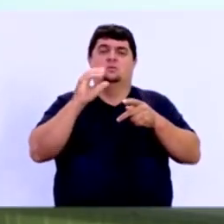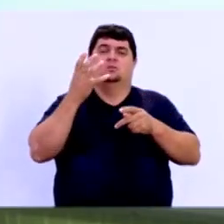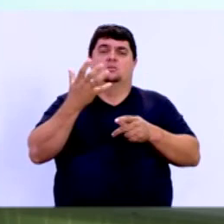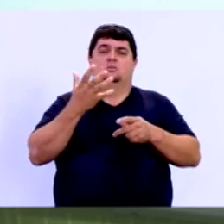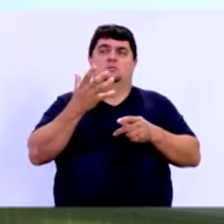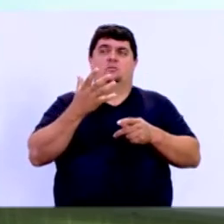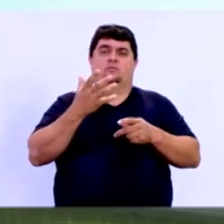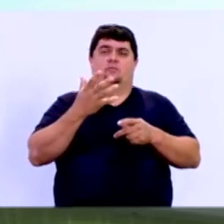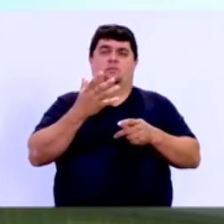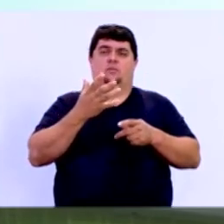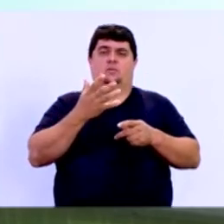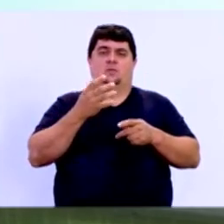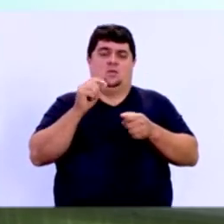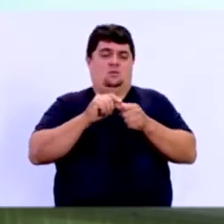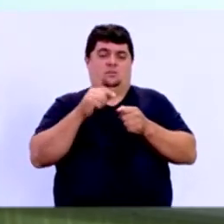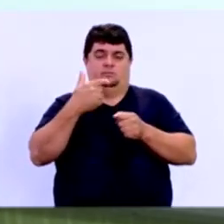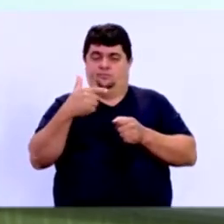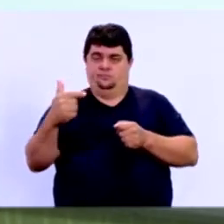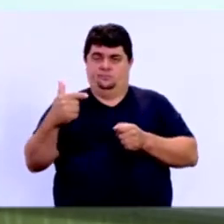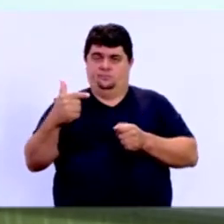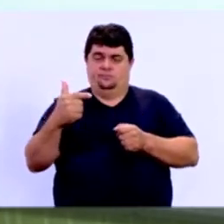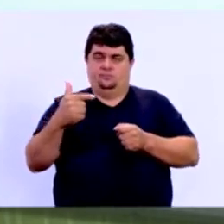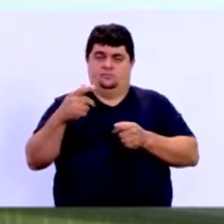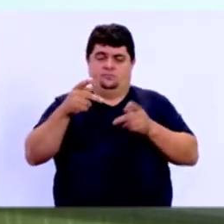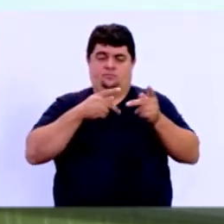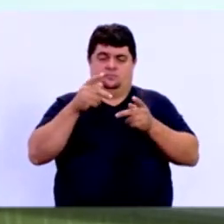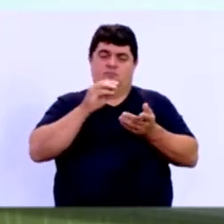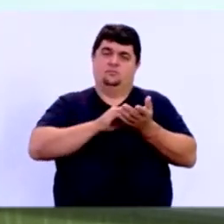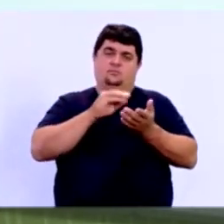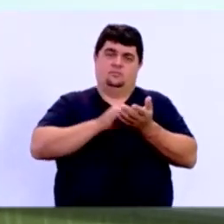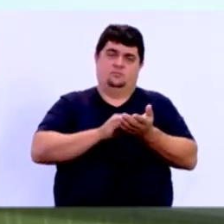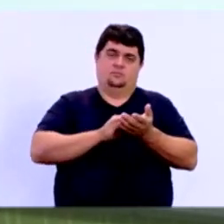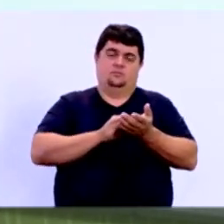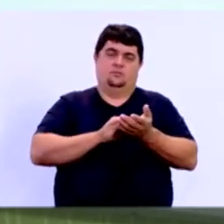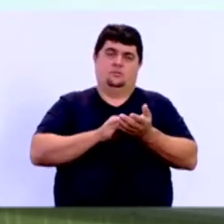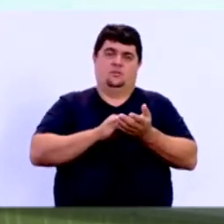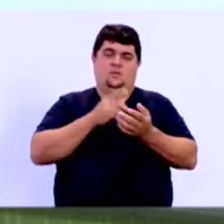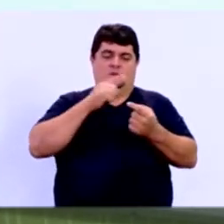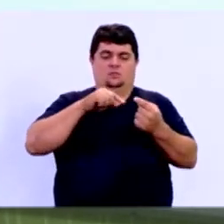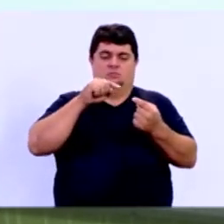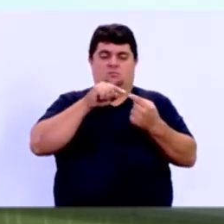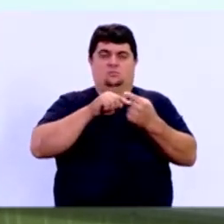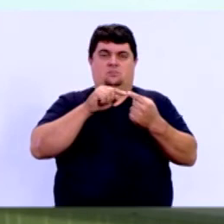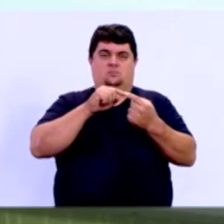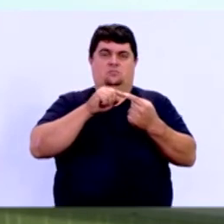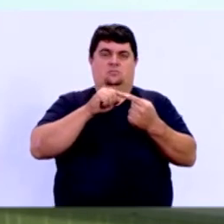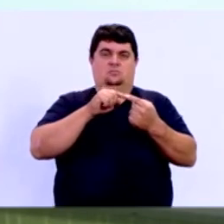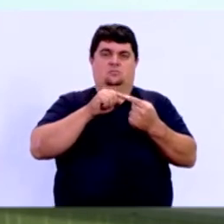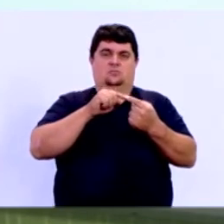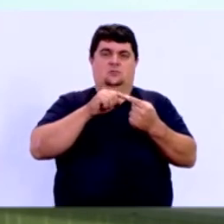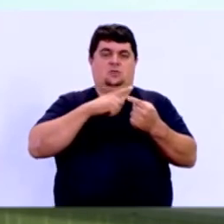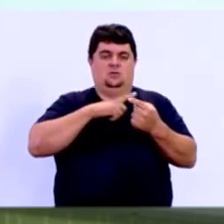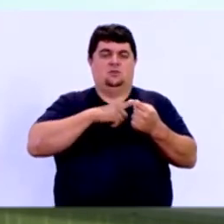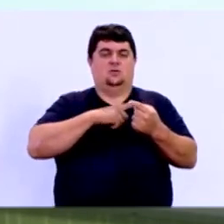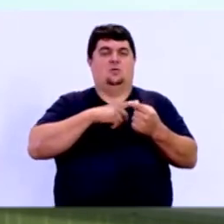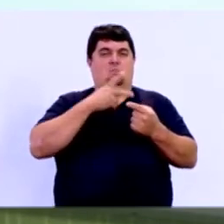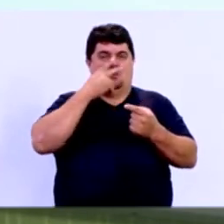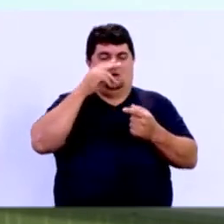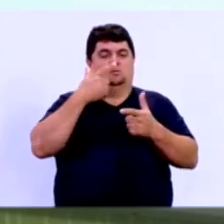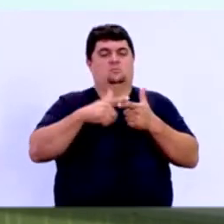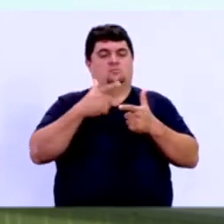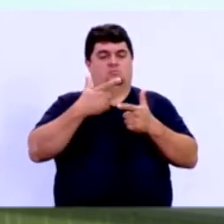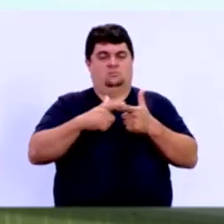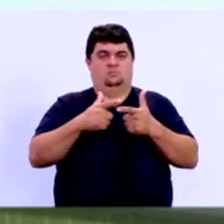Então, como você não fez o ajuste do seu planejamento, o seu objetivo está comprometido.